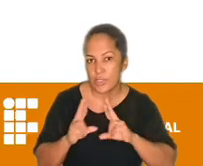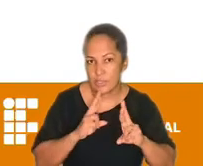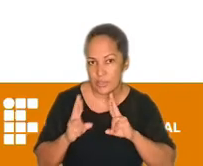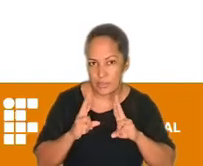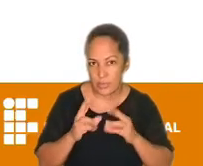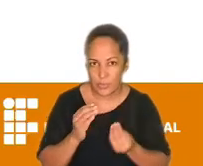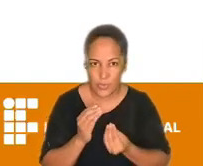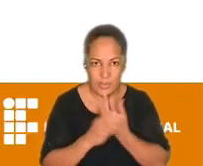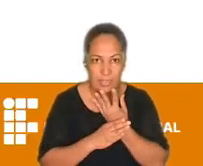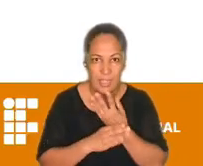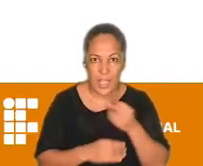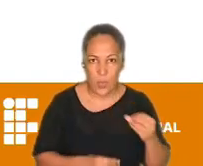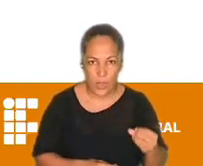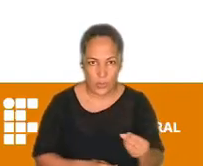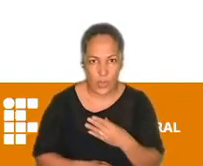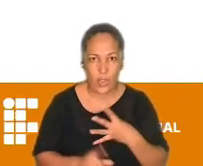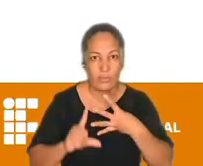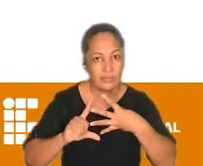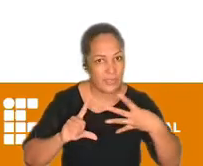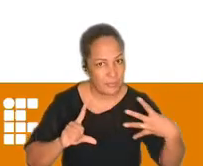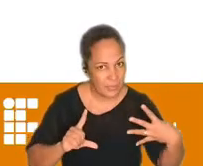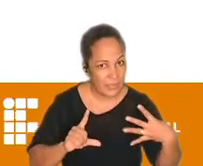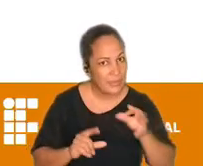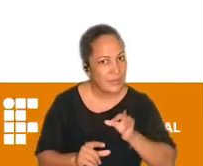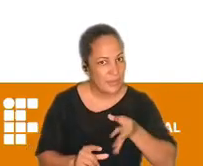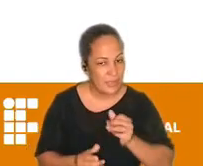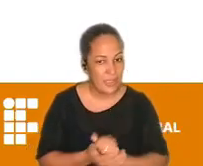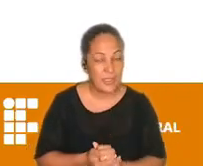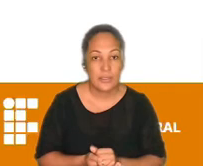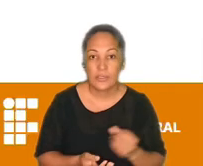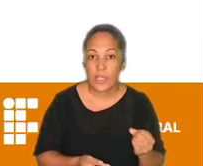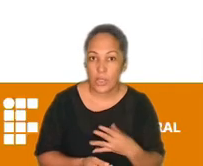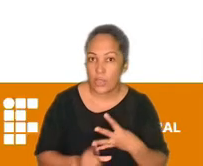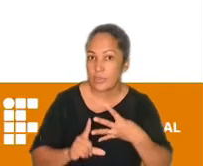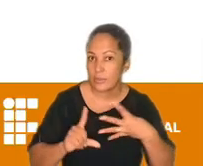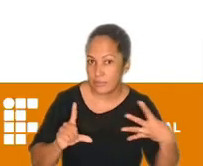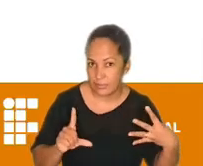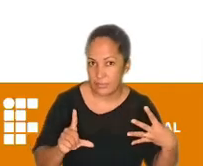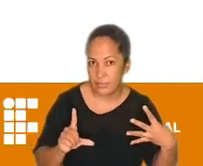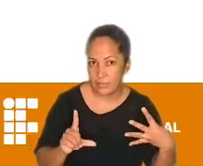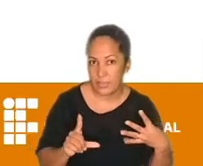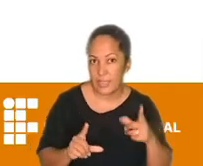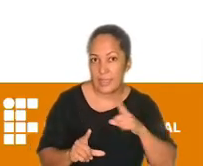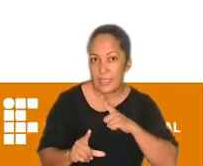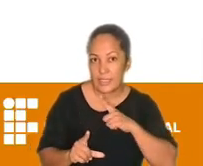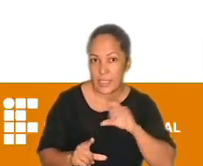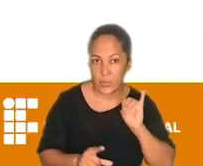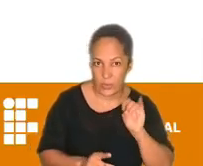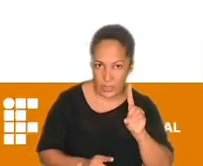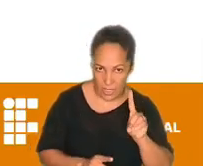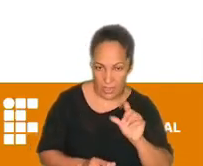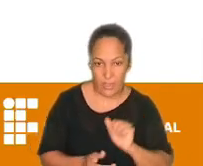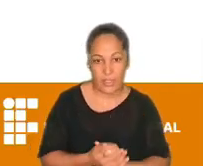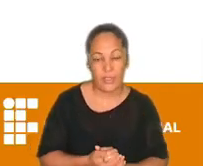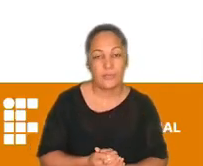uma nova tabela, certo? Essa nova tabela, galera, ela vai ter um ID de identificador do